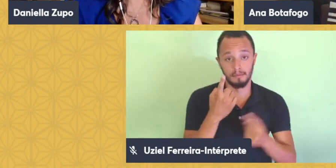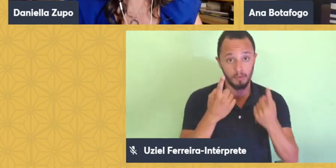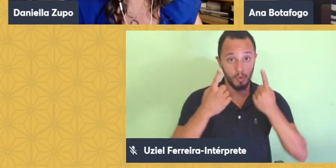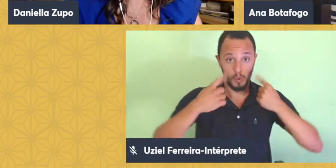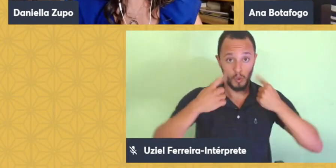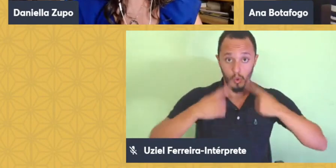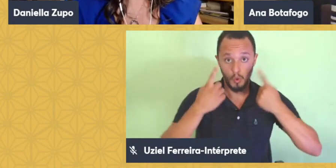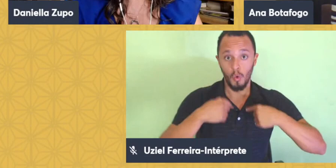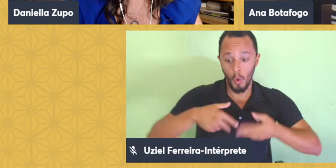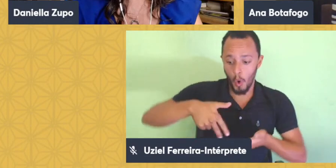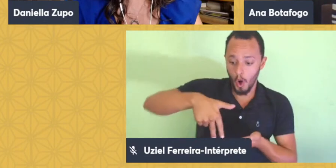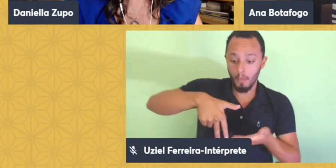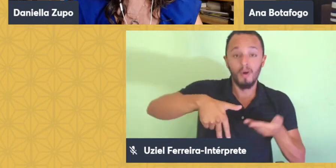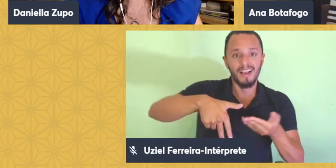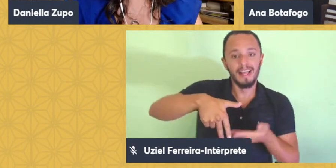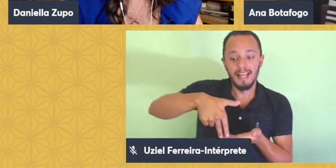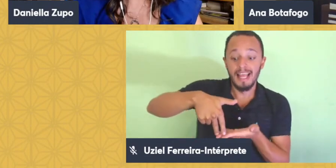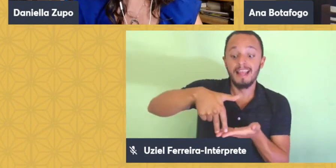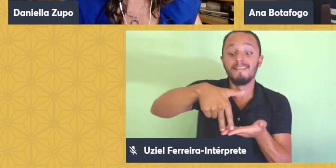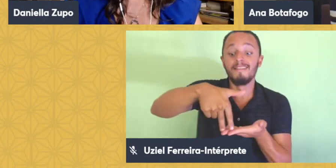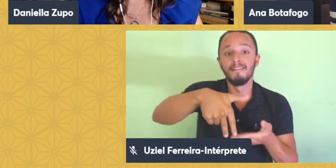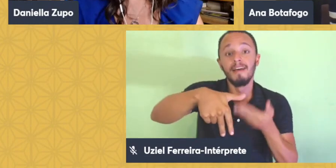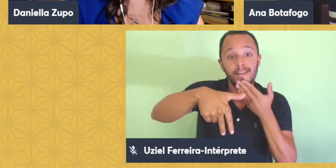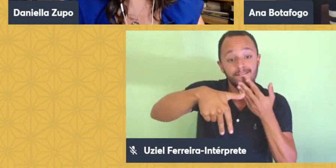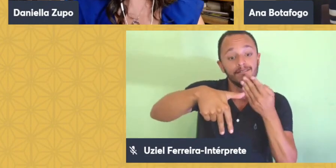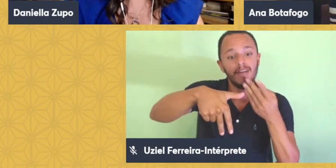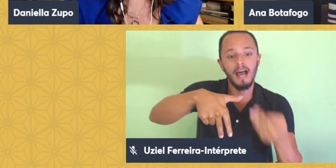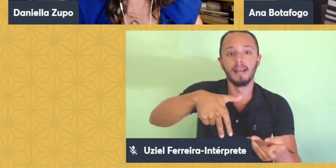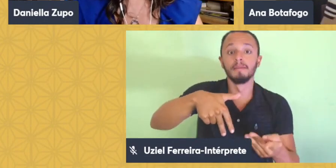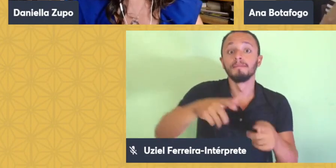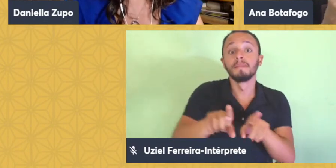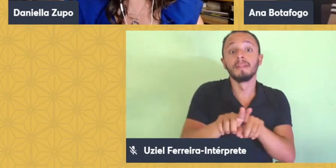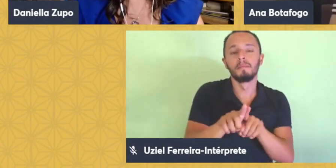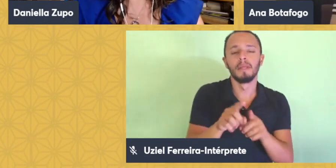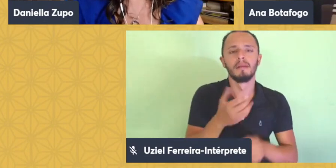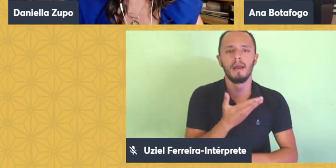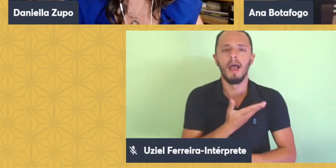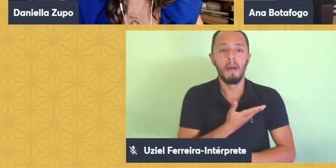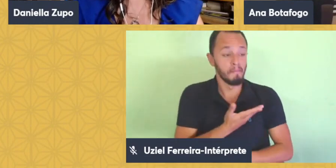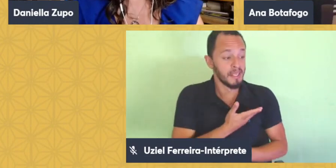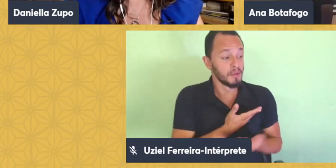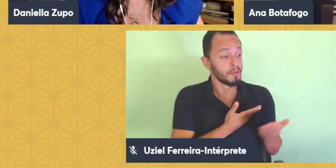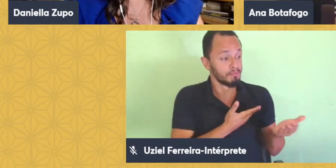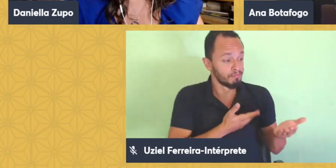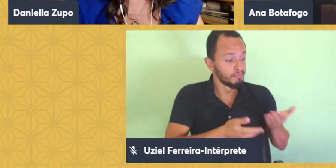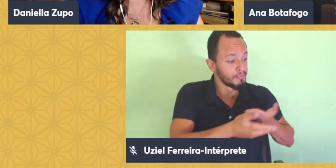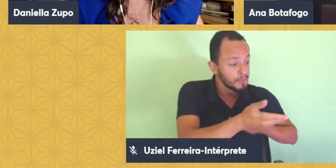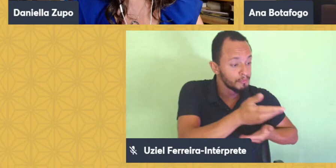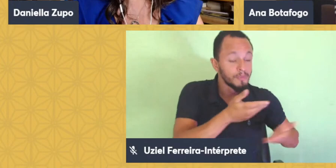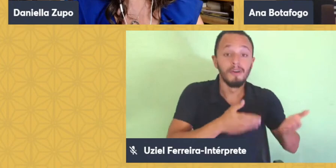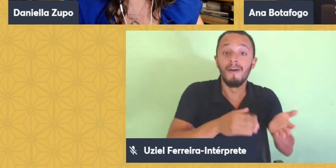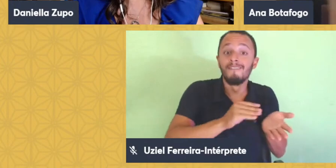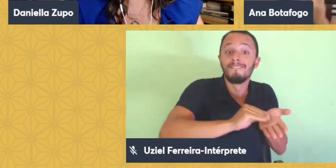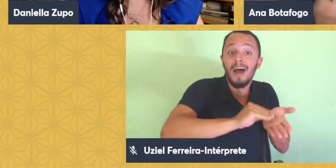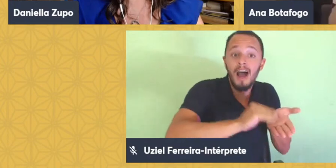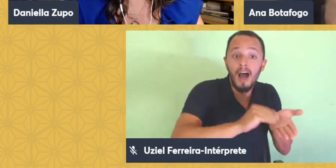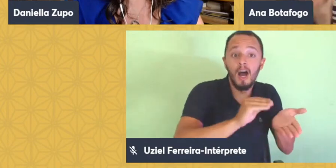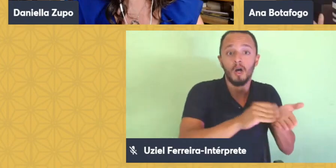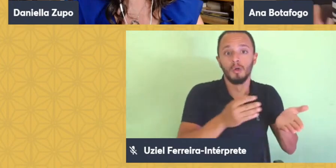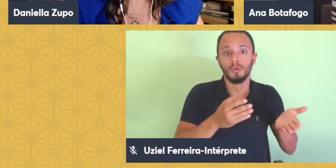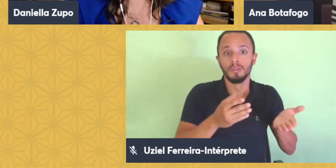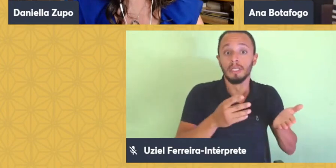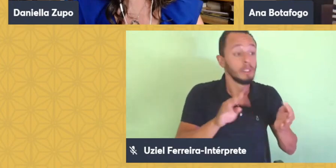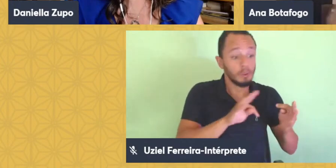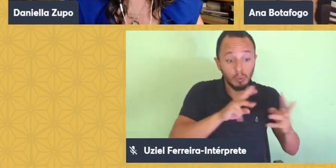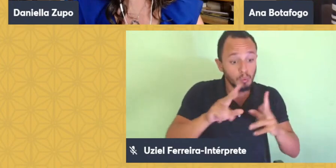confinamento a falta das outras pessoas a falta dos amigos isso tudo é pele isso tudo